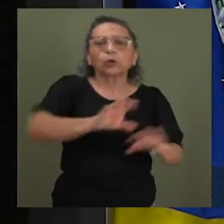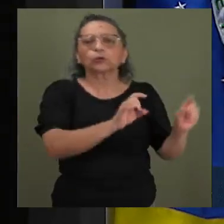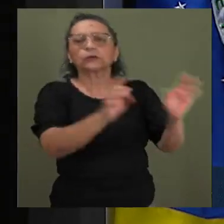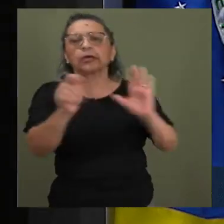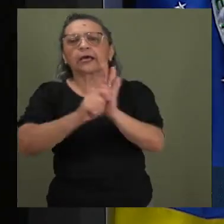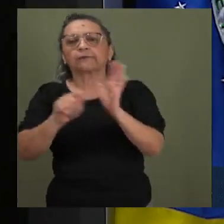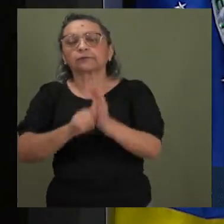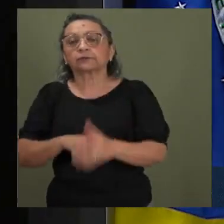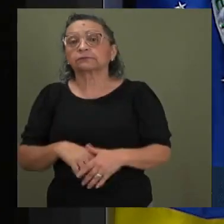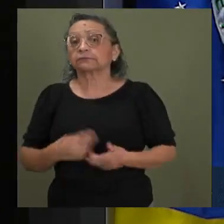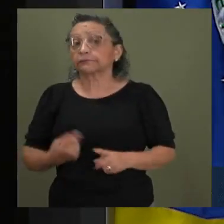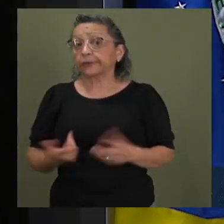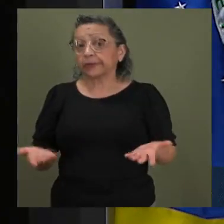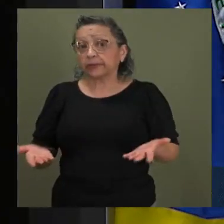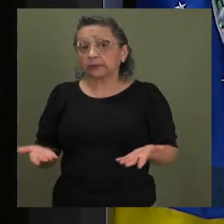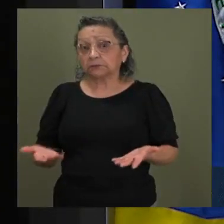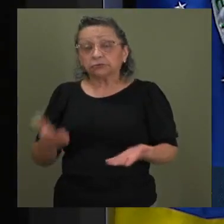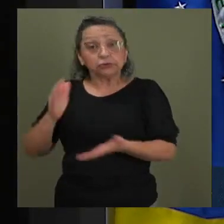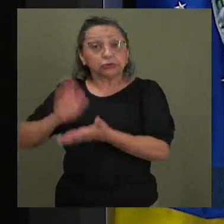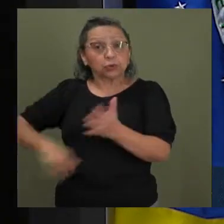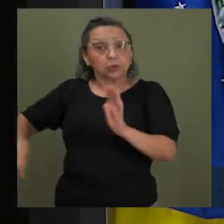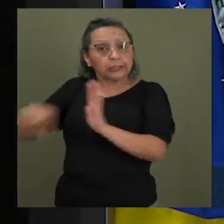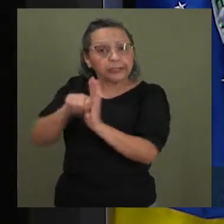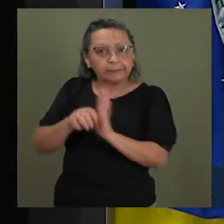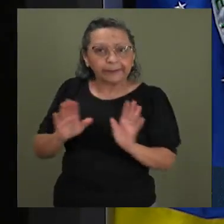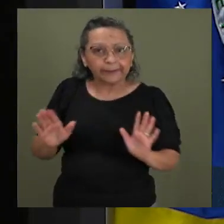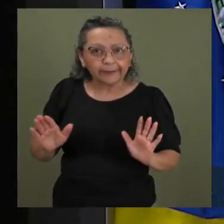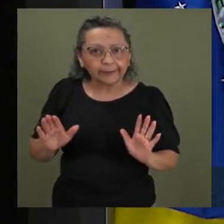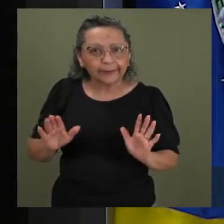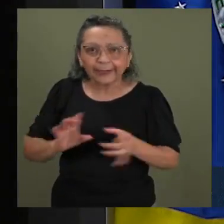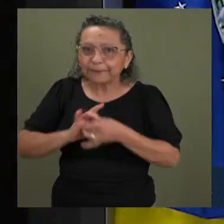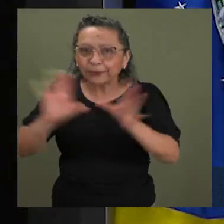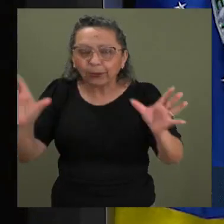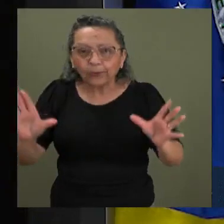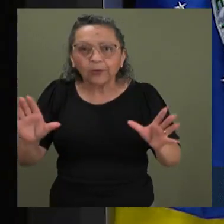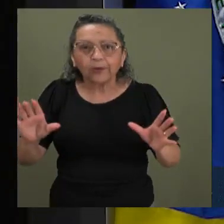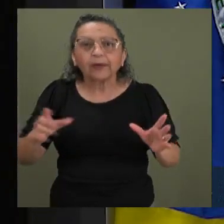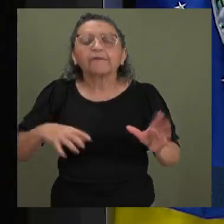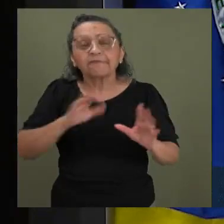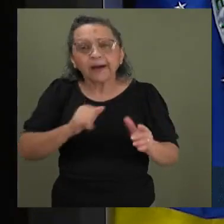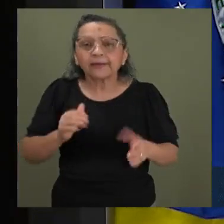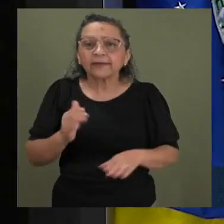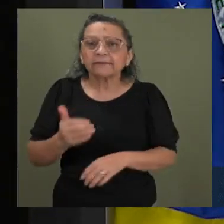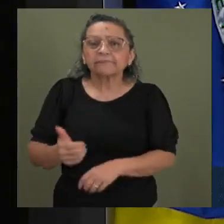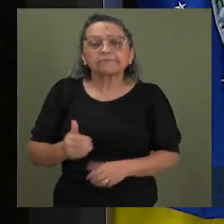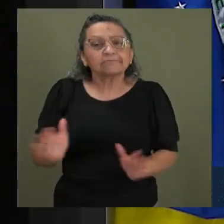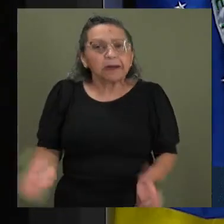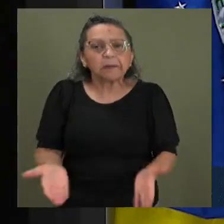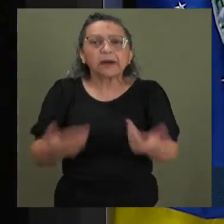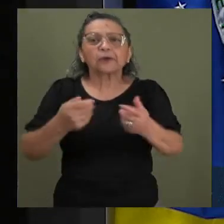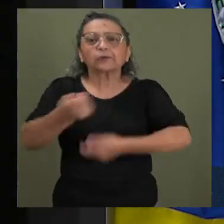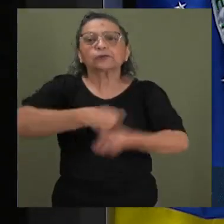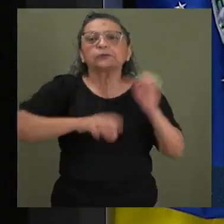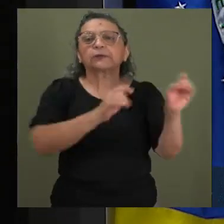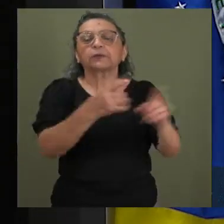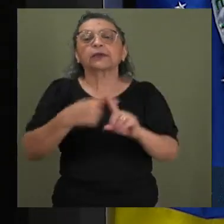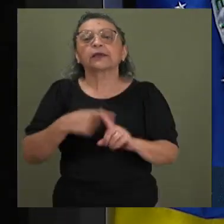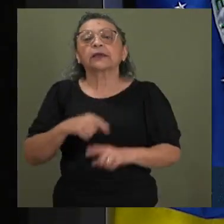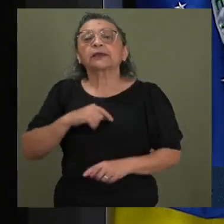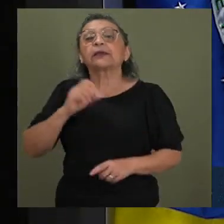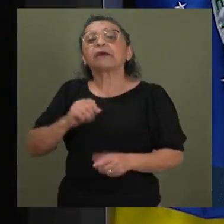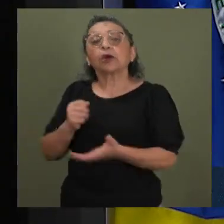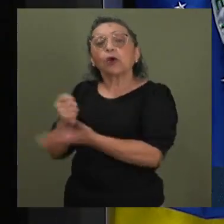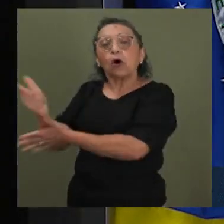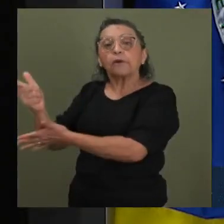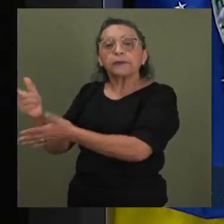agora livre de qualquer punição, irá favorecer o tráfico, porque ele vai comprar do